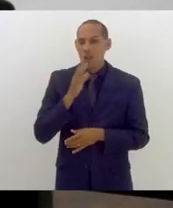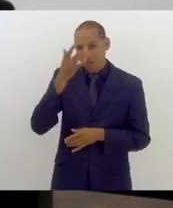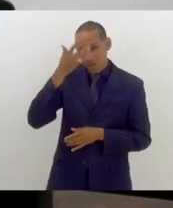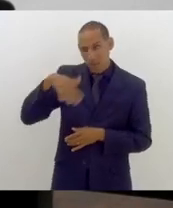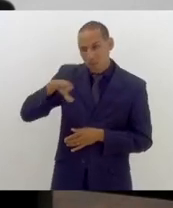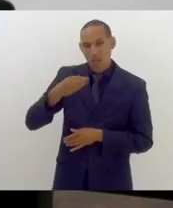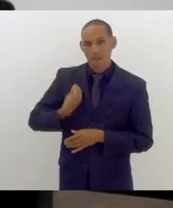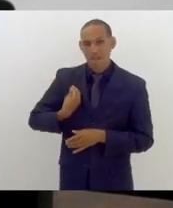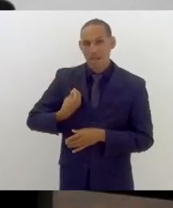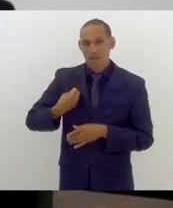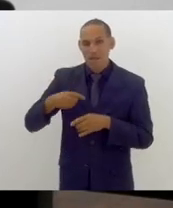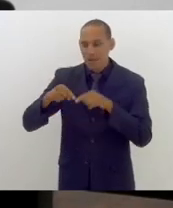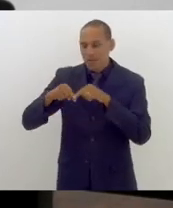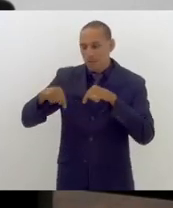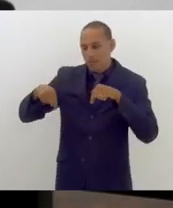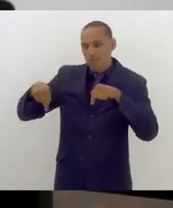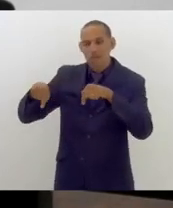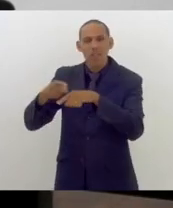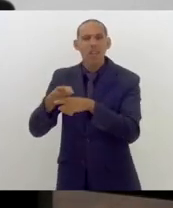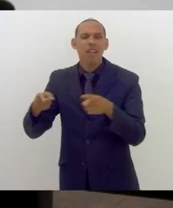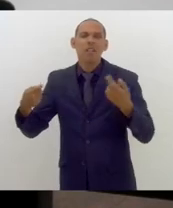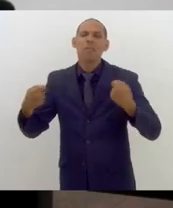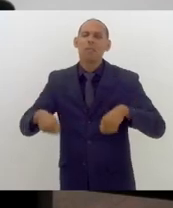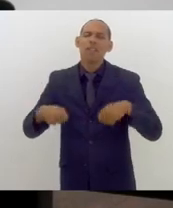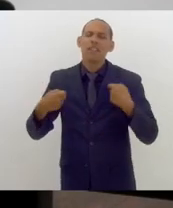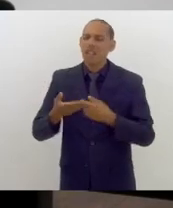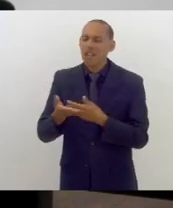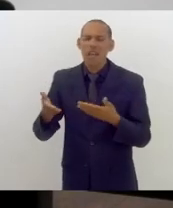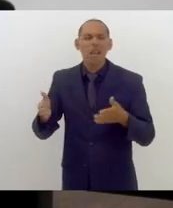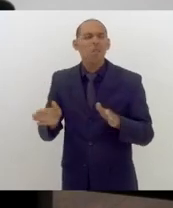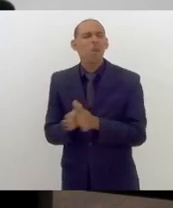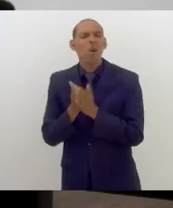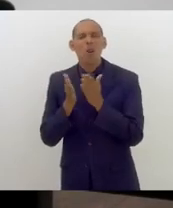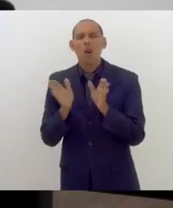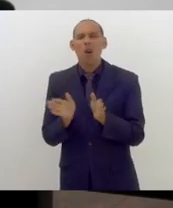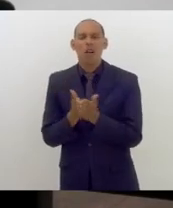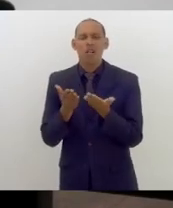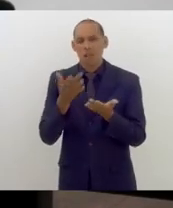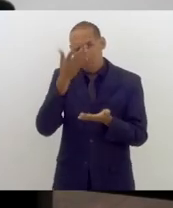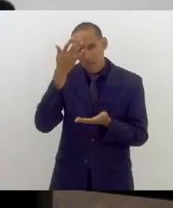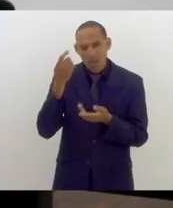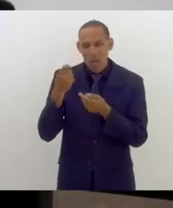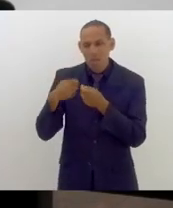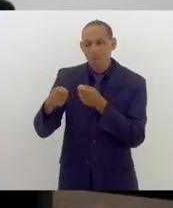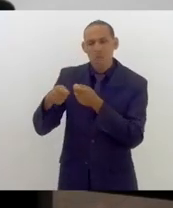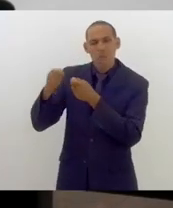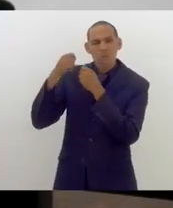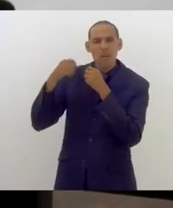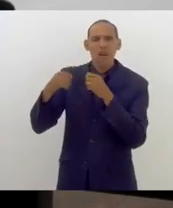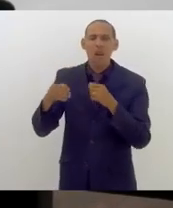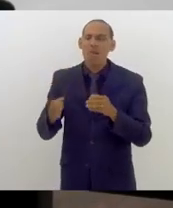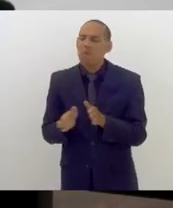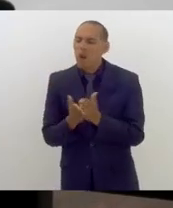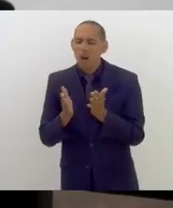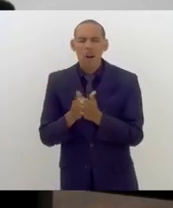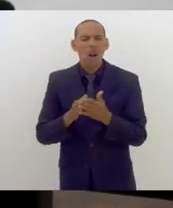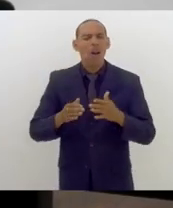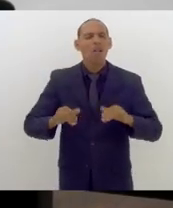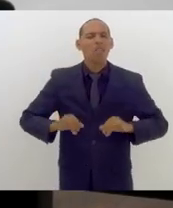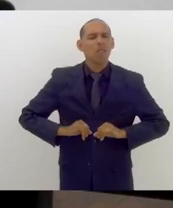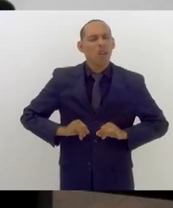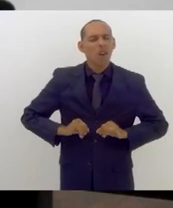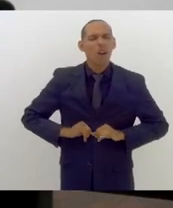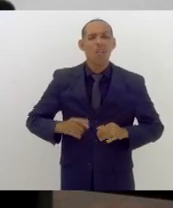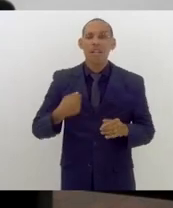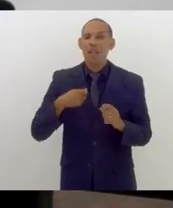aquilo ali a gente muito precisando muito pobre pescador que tá passando muita necessidade eu estou a três